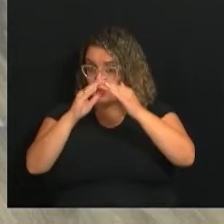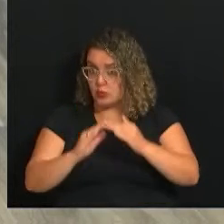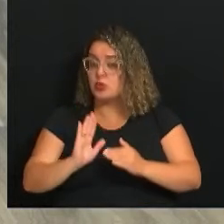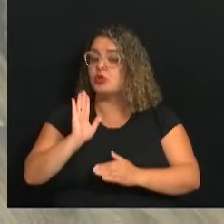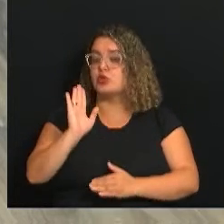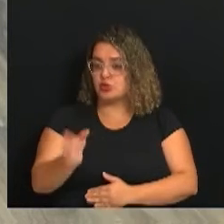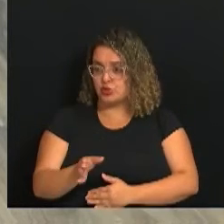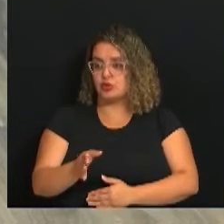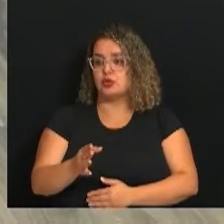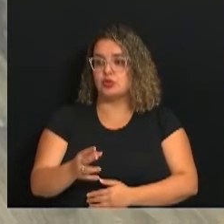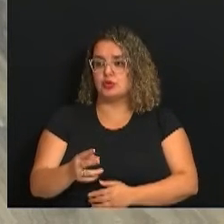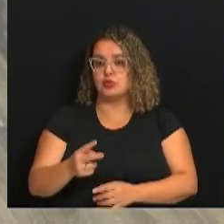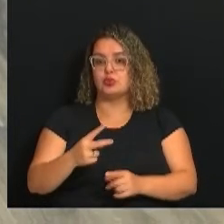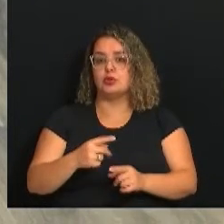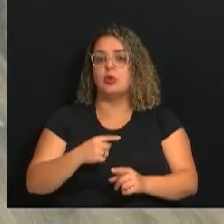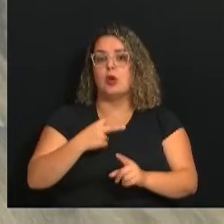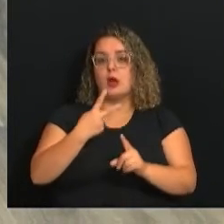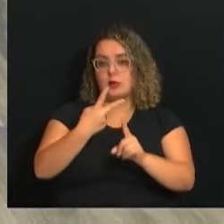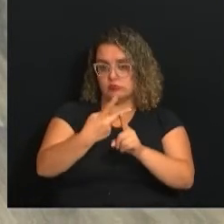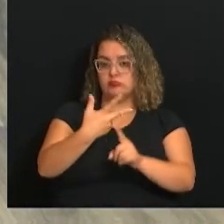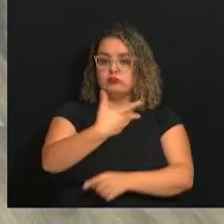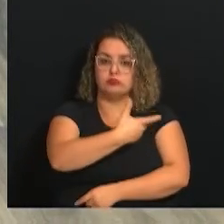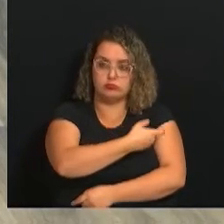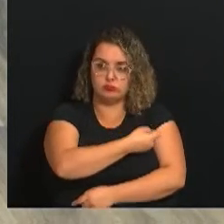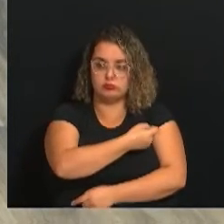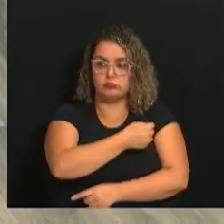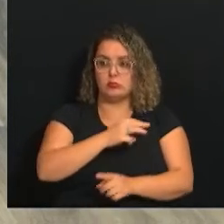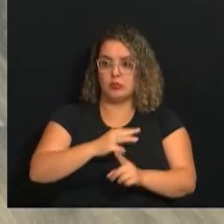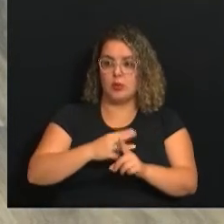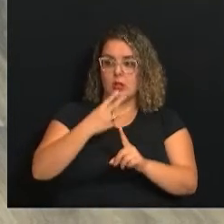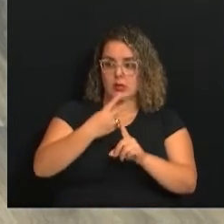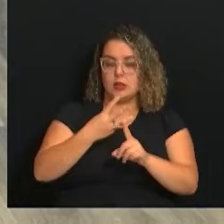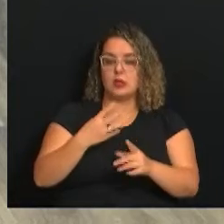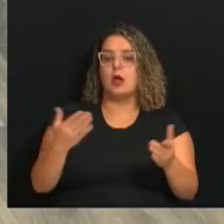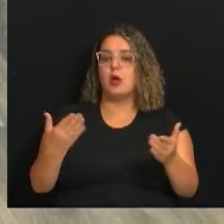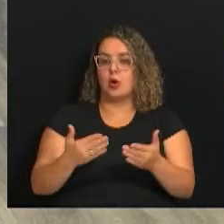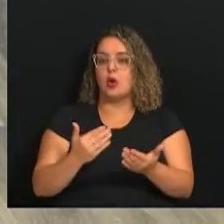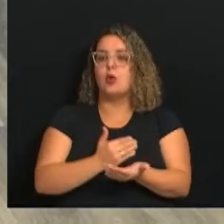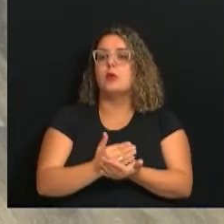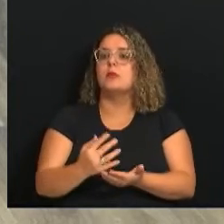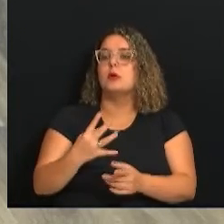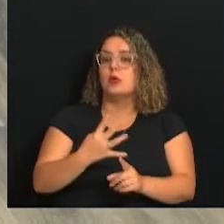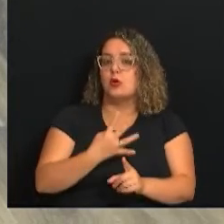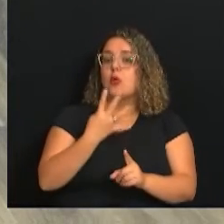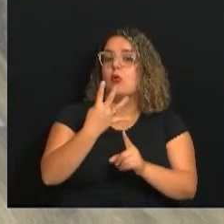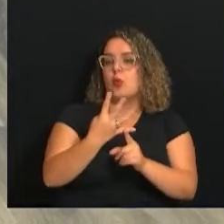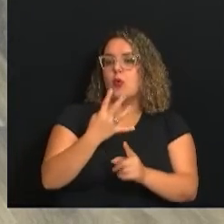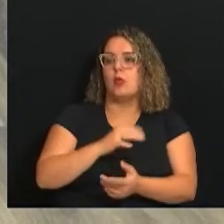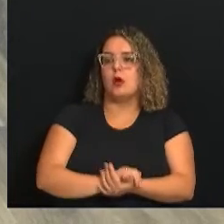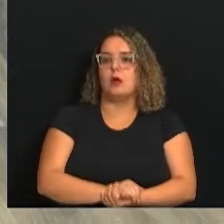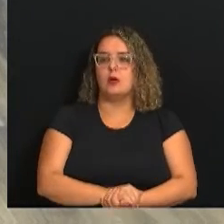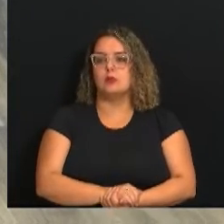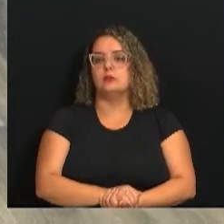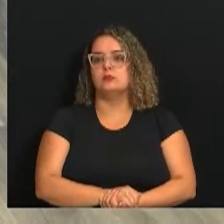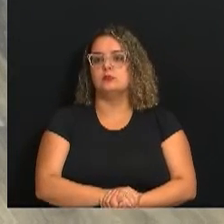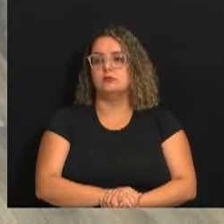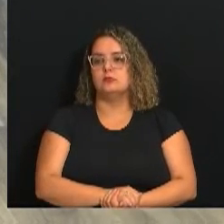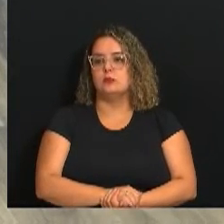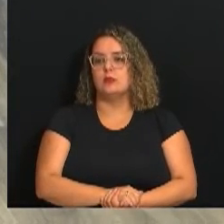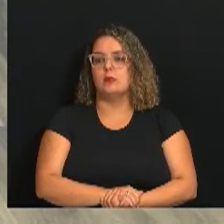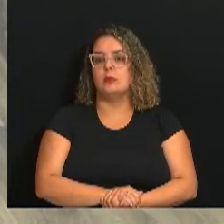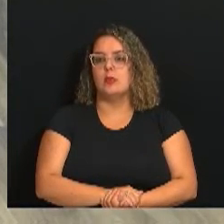centros de saúde que estão atendendo. A prefeitura ainda vai ver como vai ficar a questão para os 60 anos, porque a